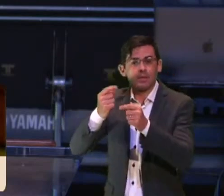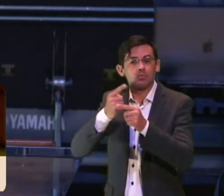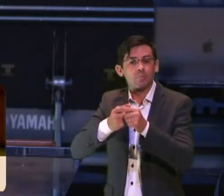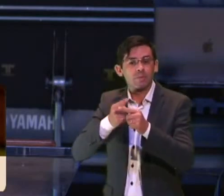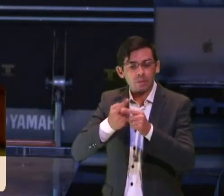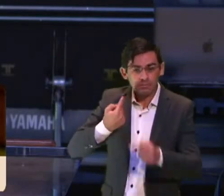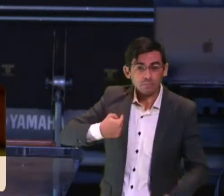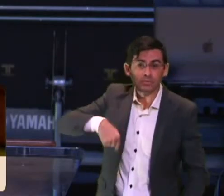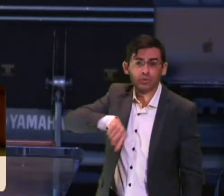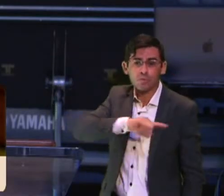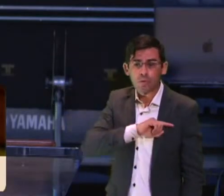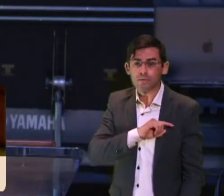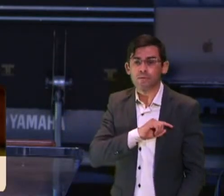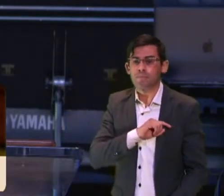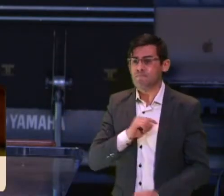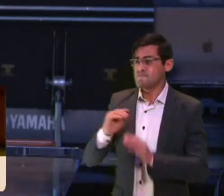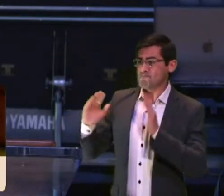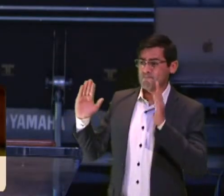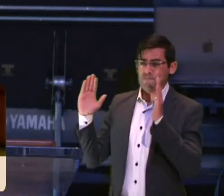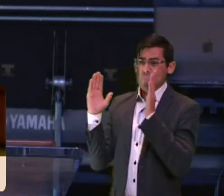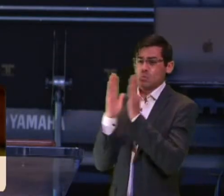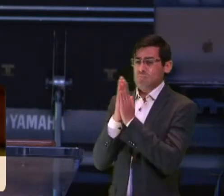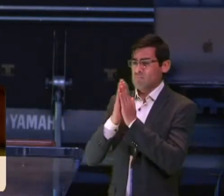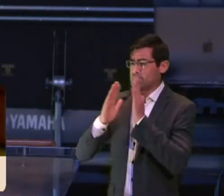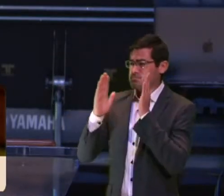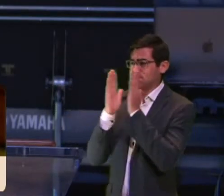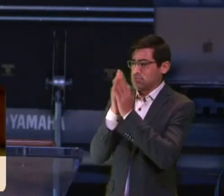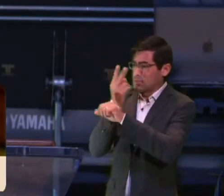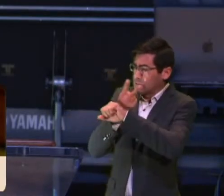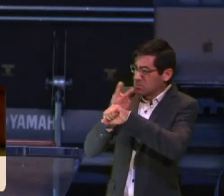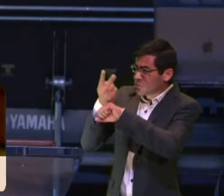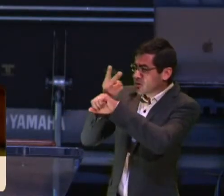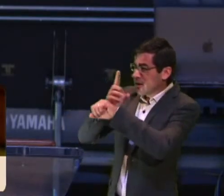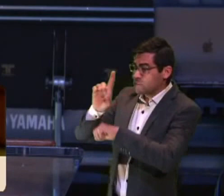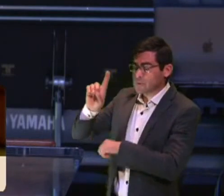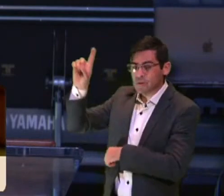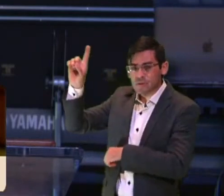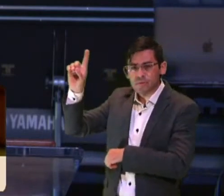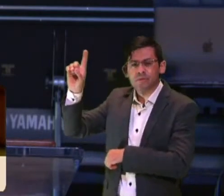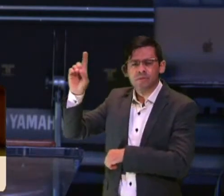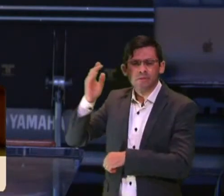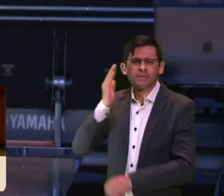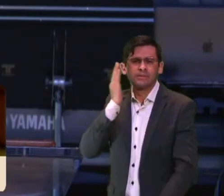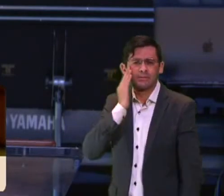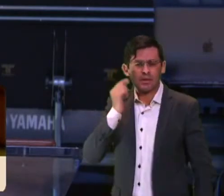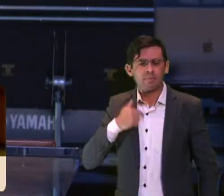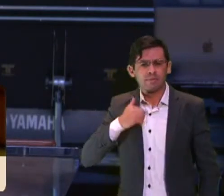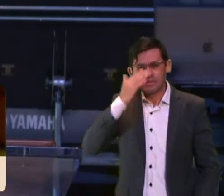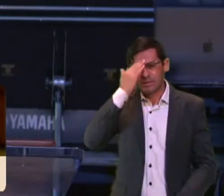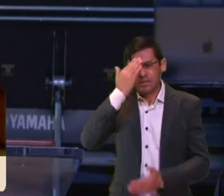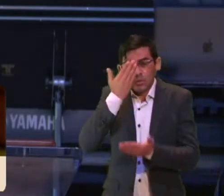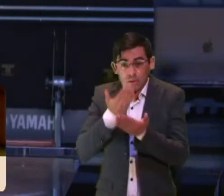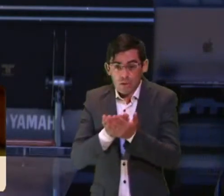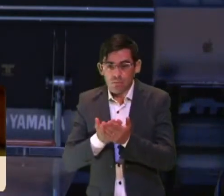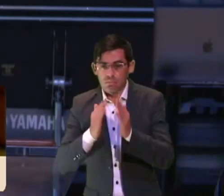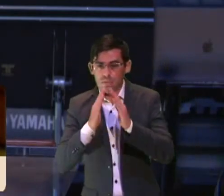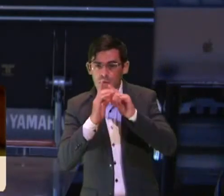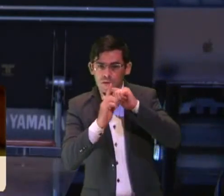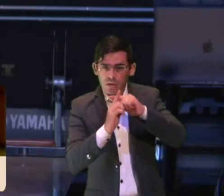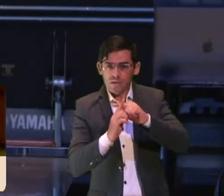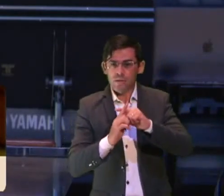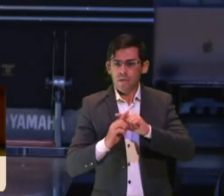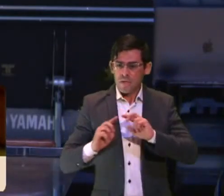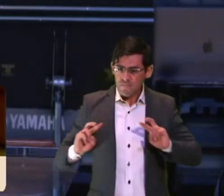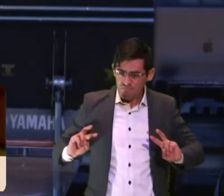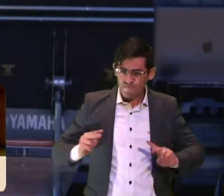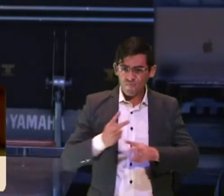nós simplesmente orávamos. Sabe, eu creio que a igreja que triunfa nos nossos dias, a